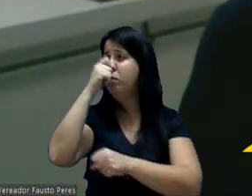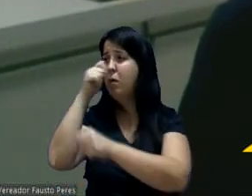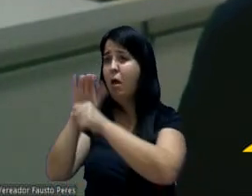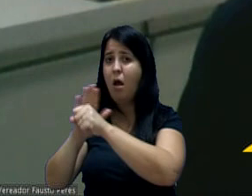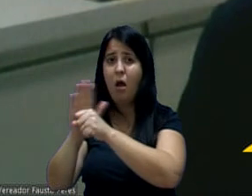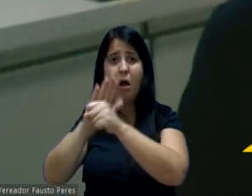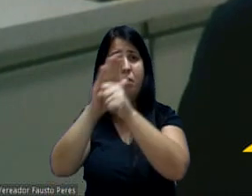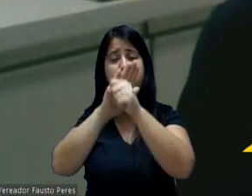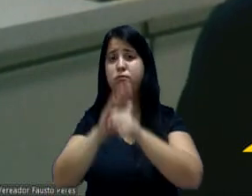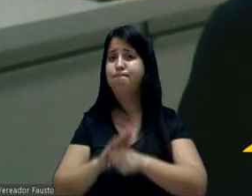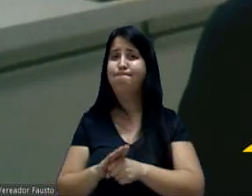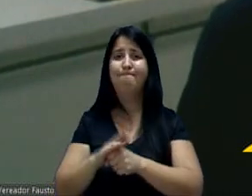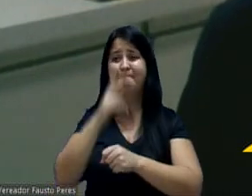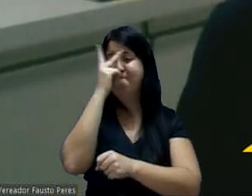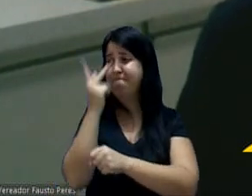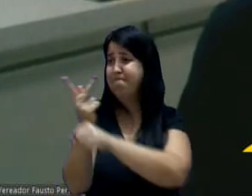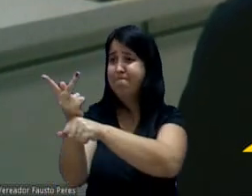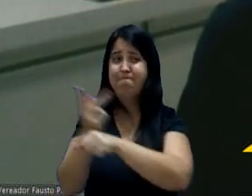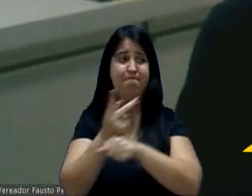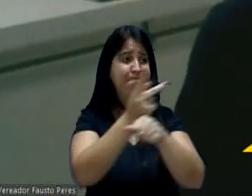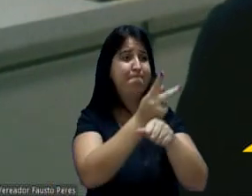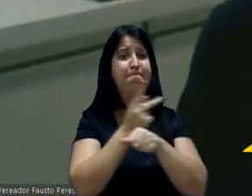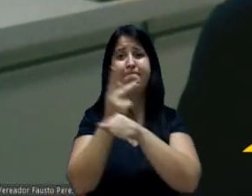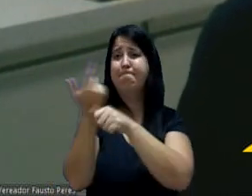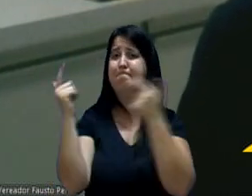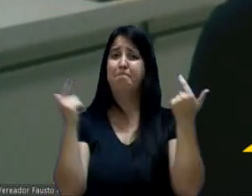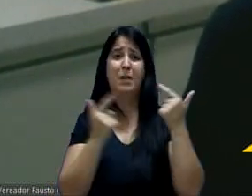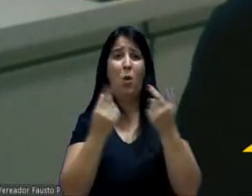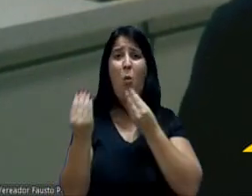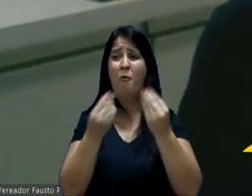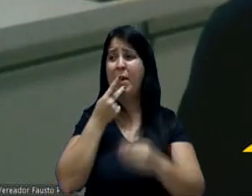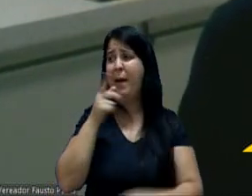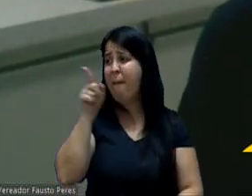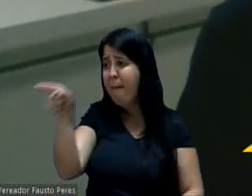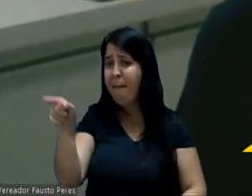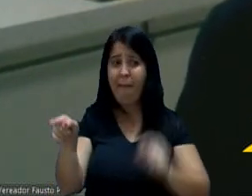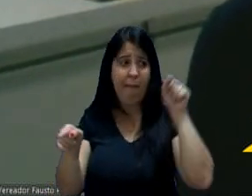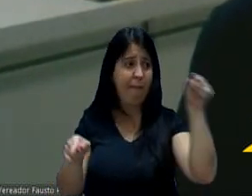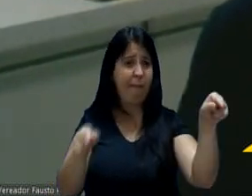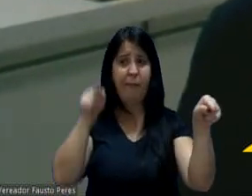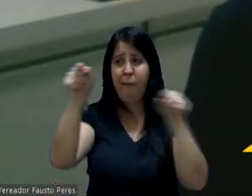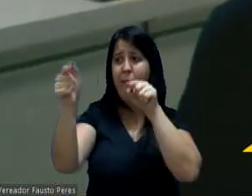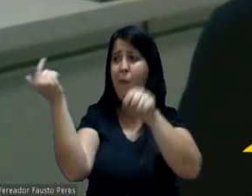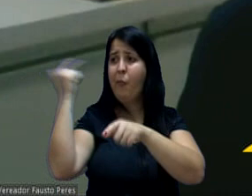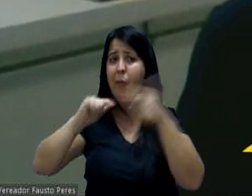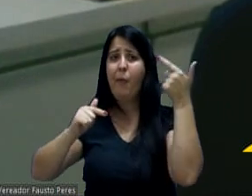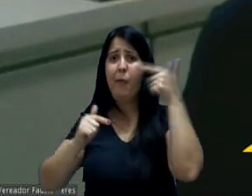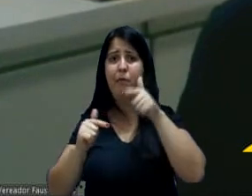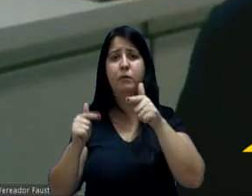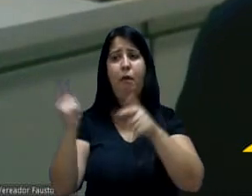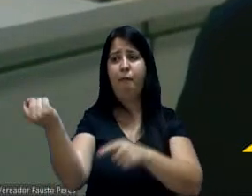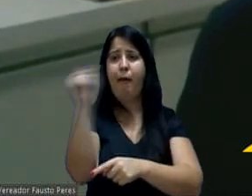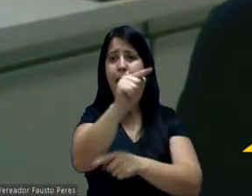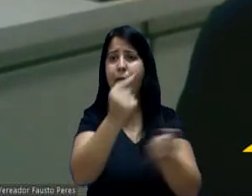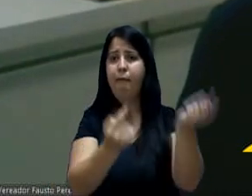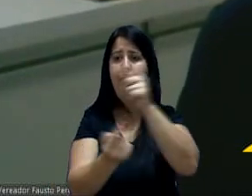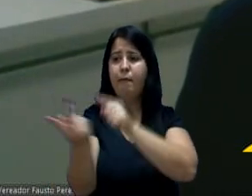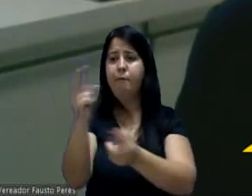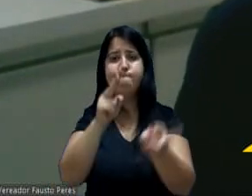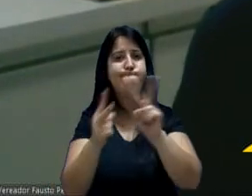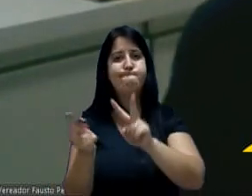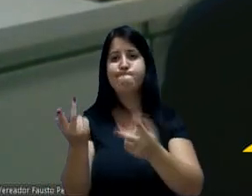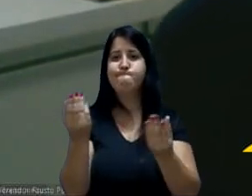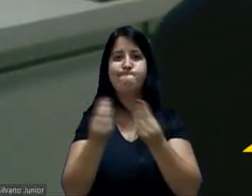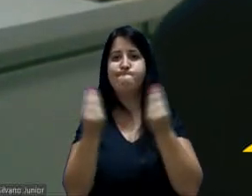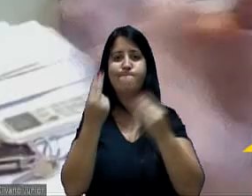há possibilidade de nós, vereador, falar que esse ou aquele vai ser transferido. Vai ficar na conta aí de quem está gerenciando lá na frente. O vereador